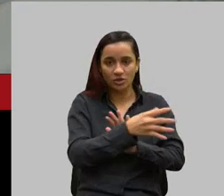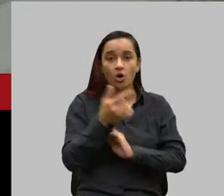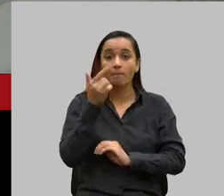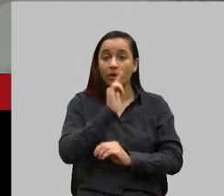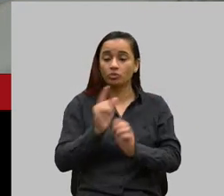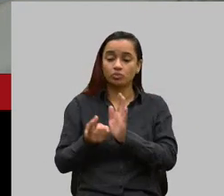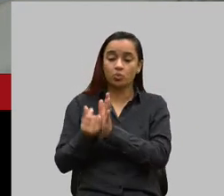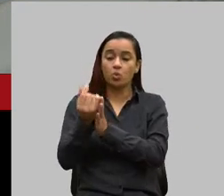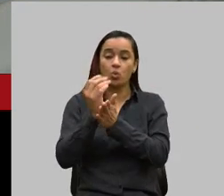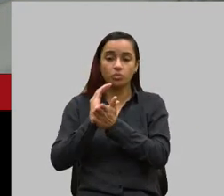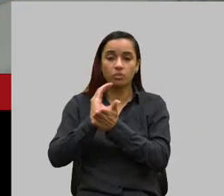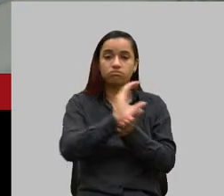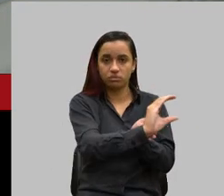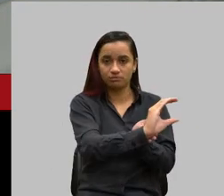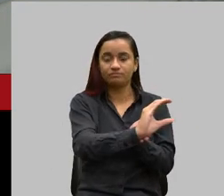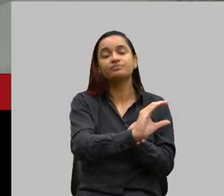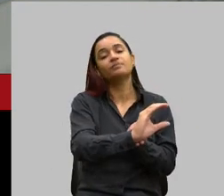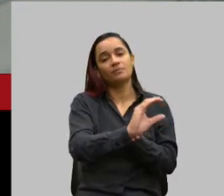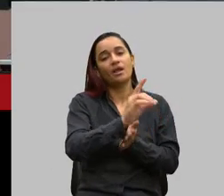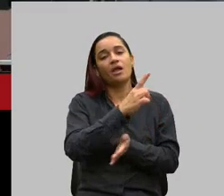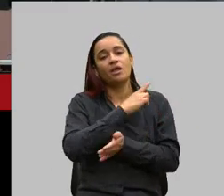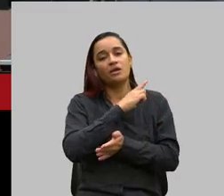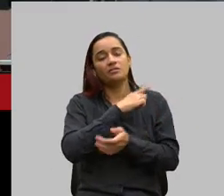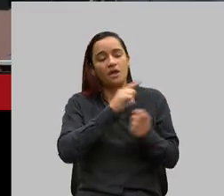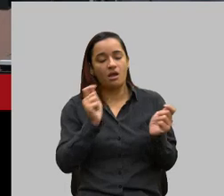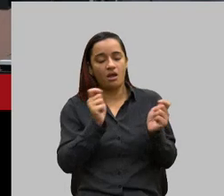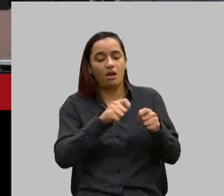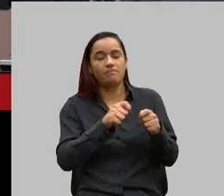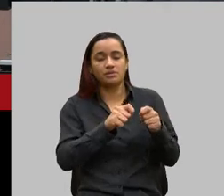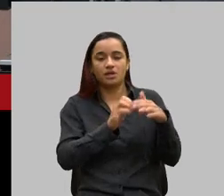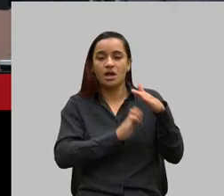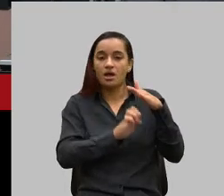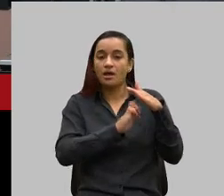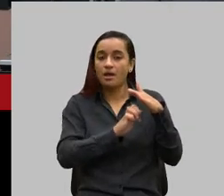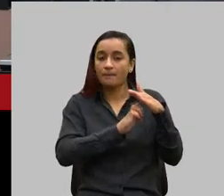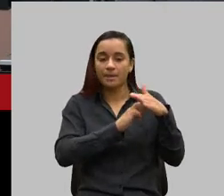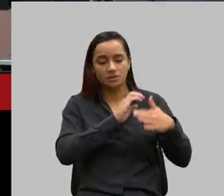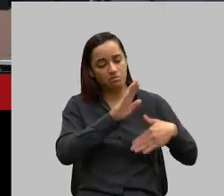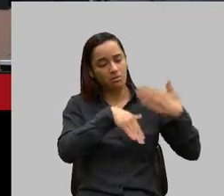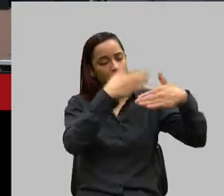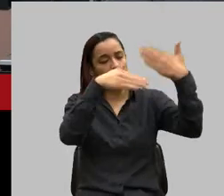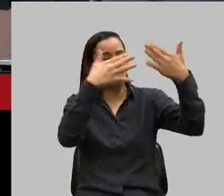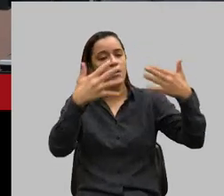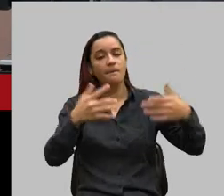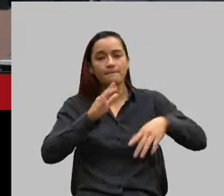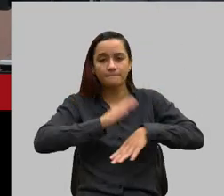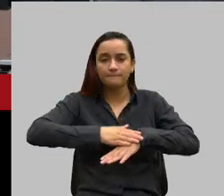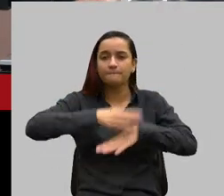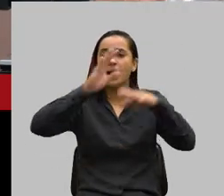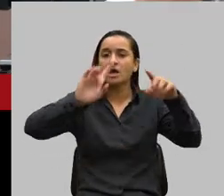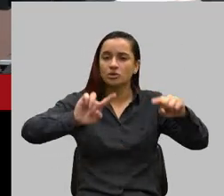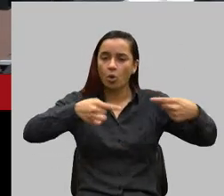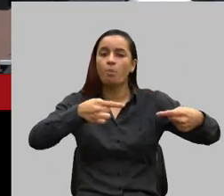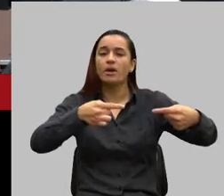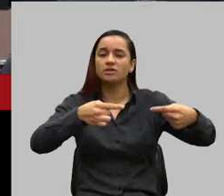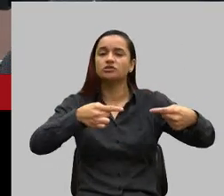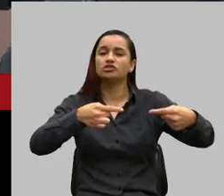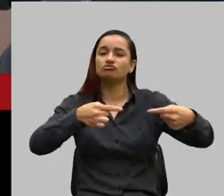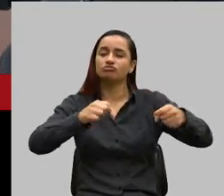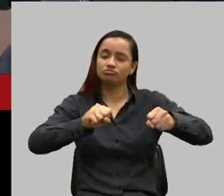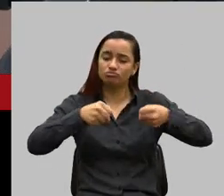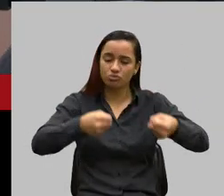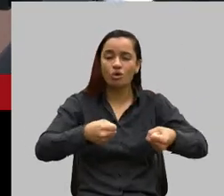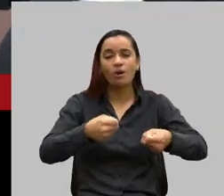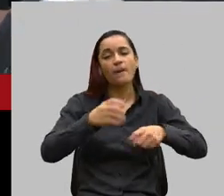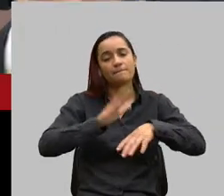e você ter aí condição de tornar sua empresa mais competitiva e no final do dia o que a gente quer mais emprego e